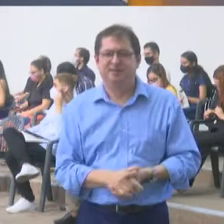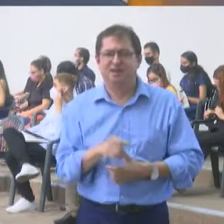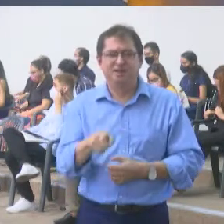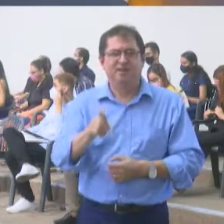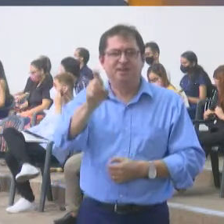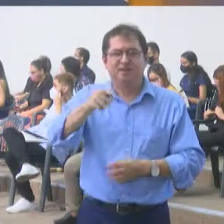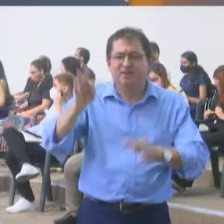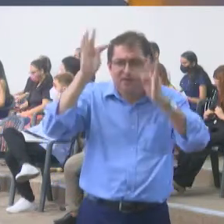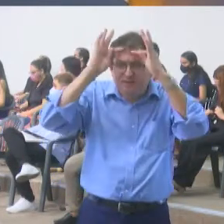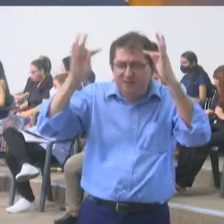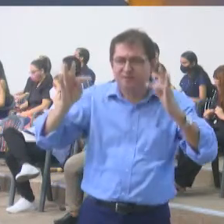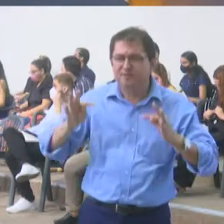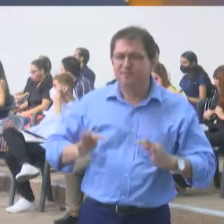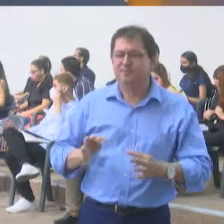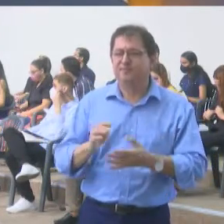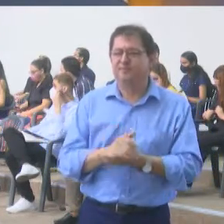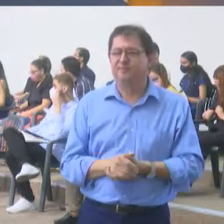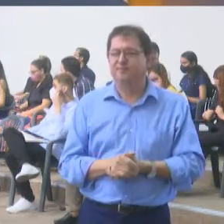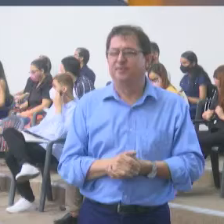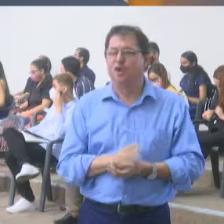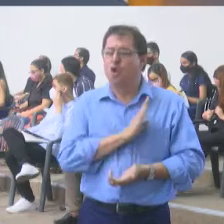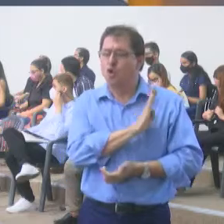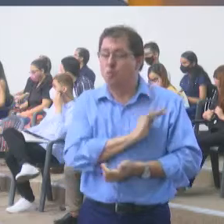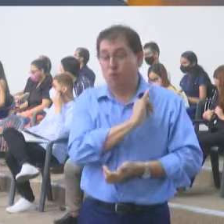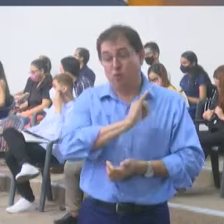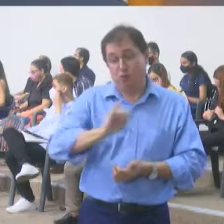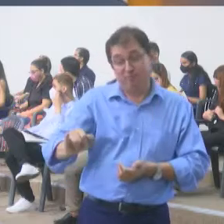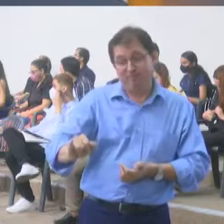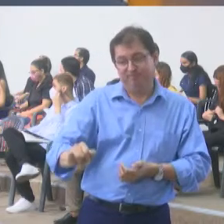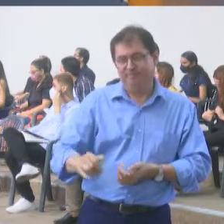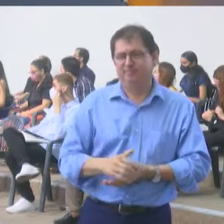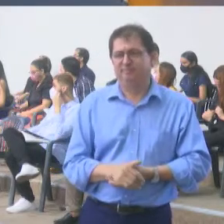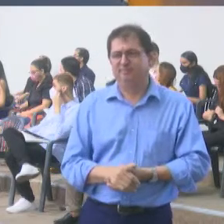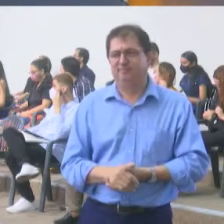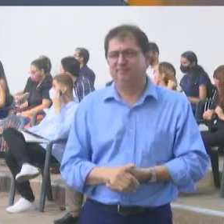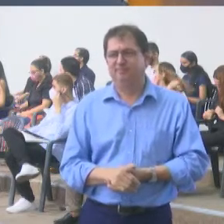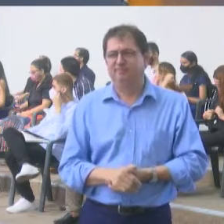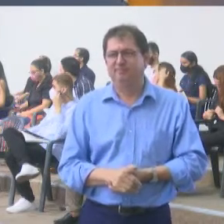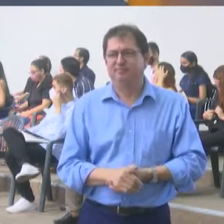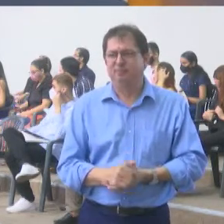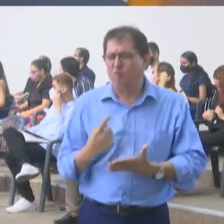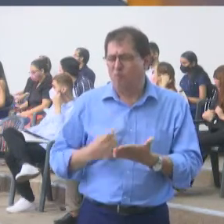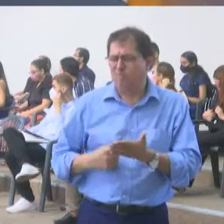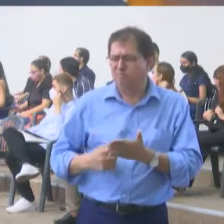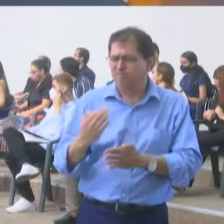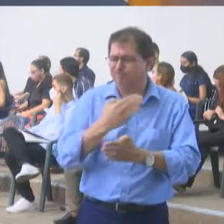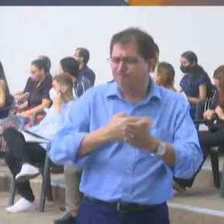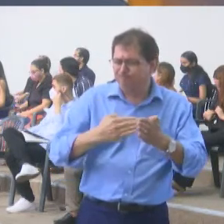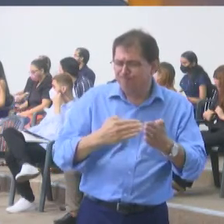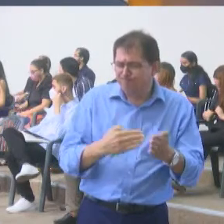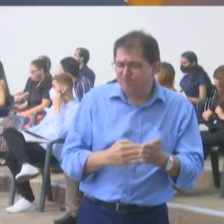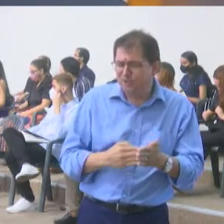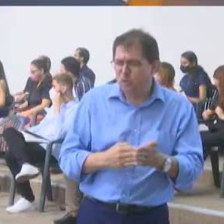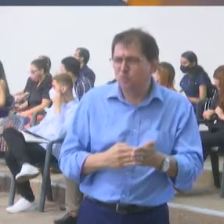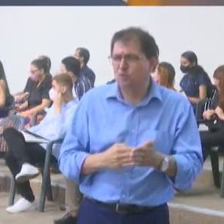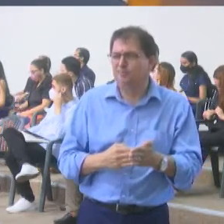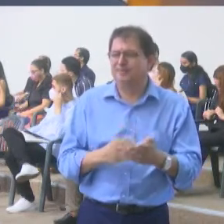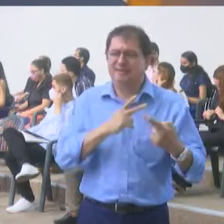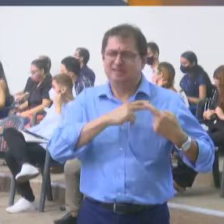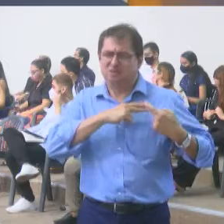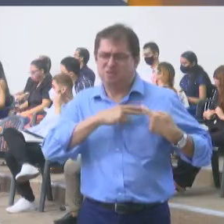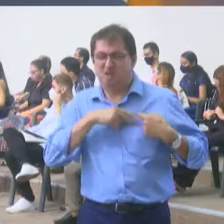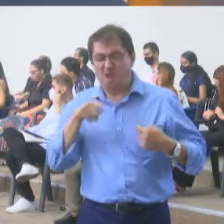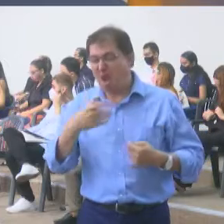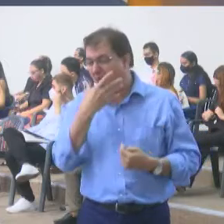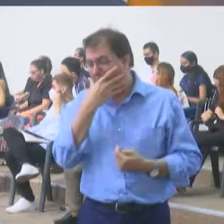hoje testemunhas. Boaz está dizendo aqui, olha, ele está falando, eu vou cumprir todo o papel do resgatador, tudo aquilo que precisa